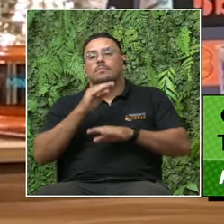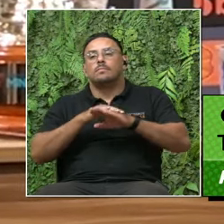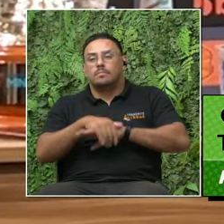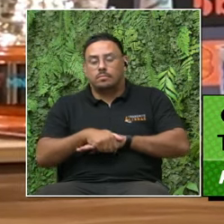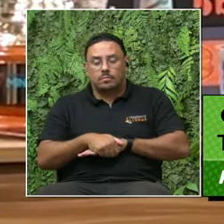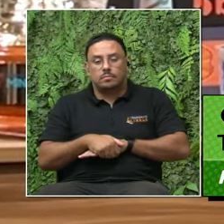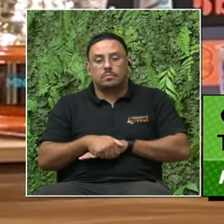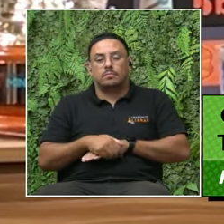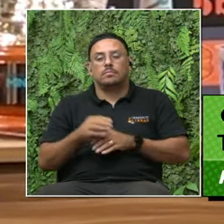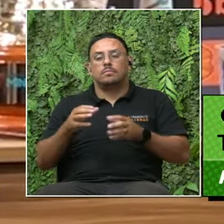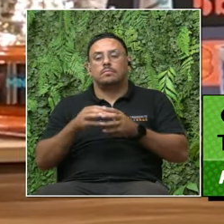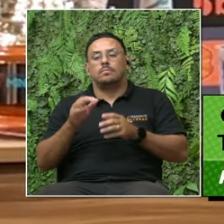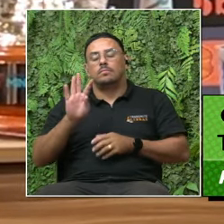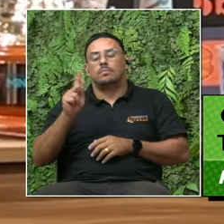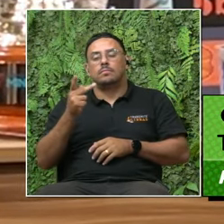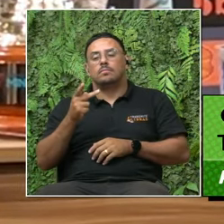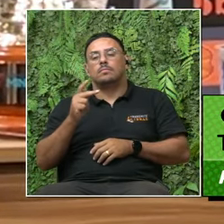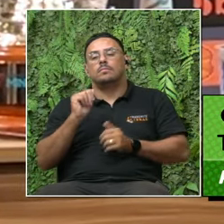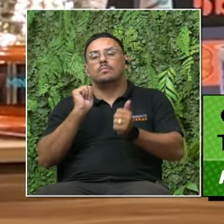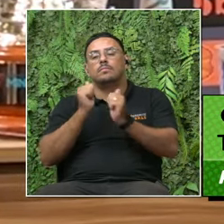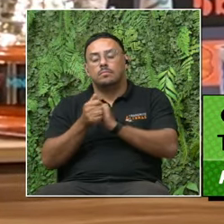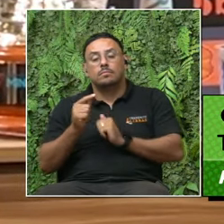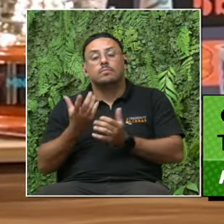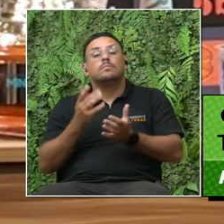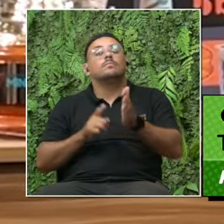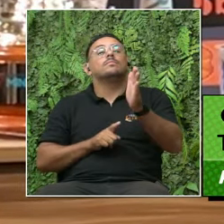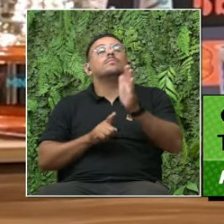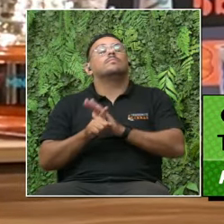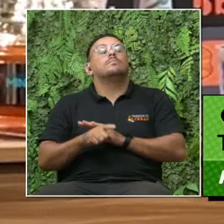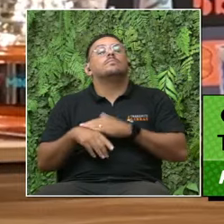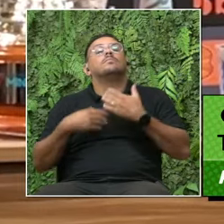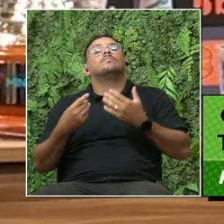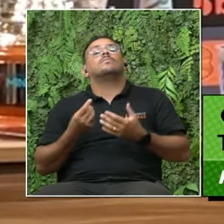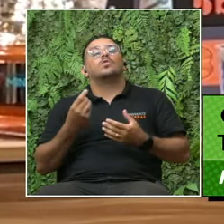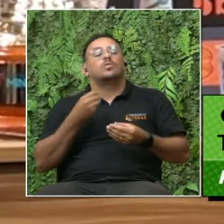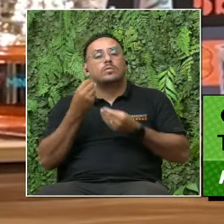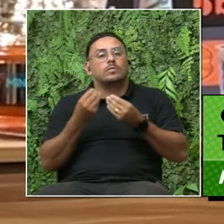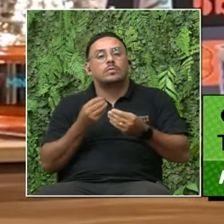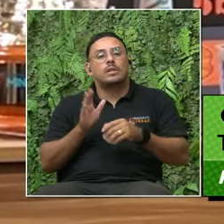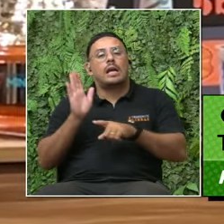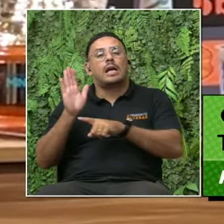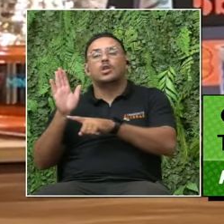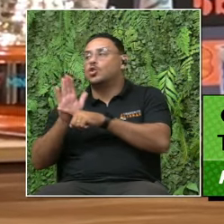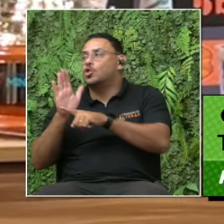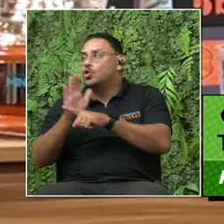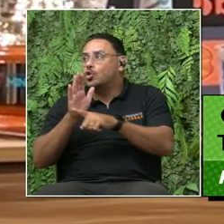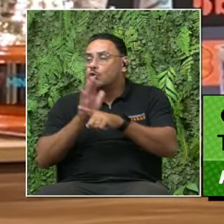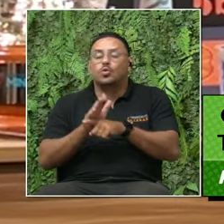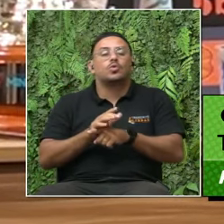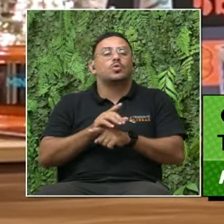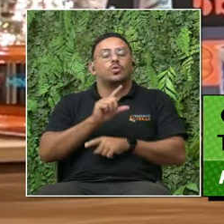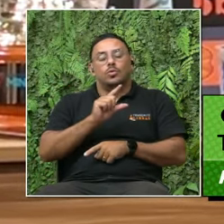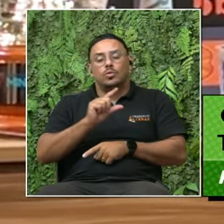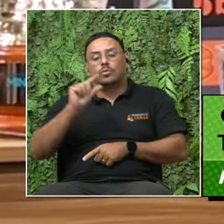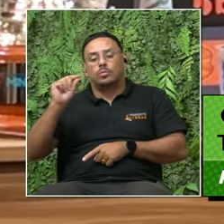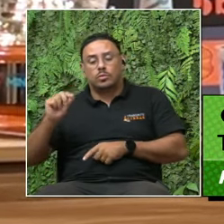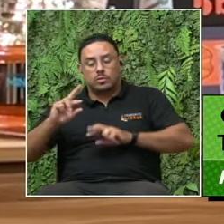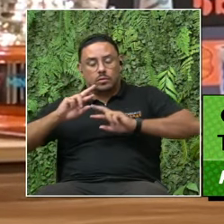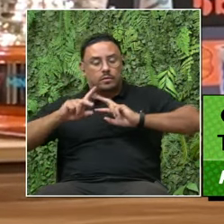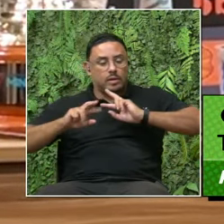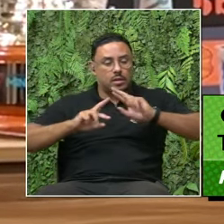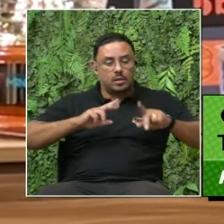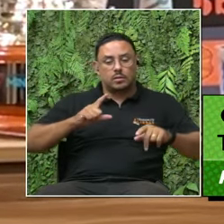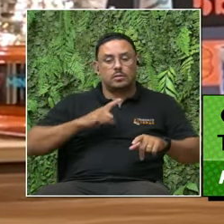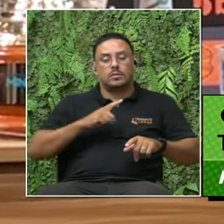Almeida do grupo BH esports milito eu queria saber de você qual que foi o combustível para poder sair dessa adversidade